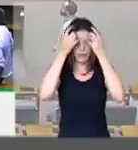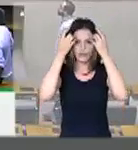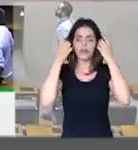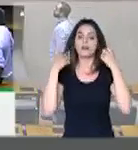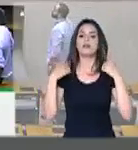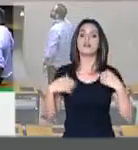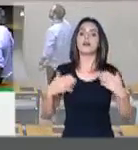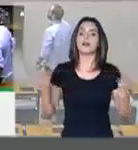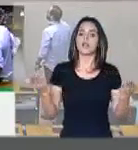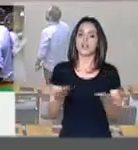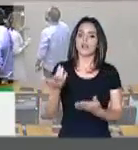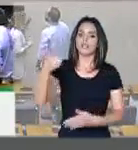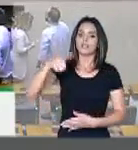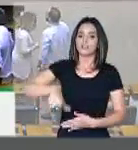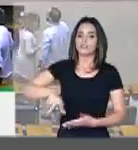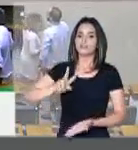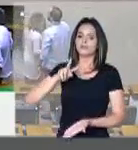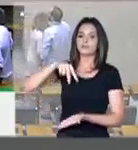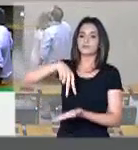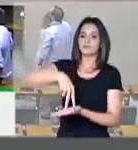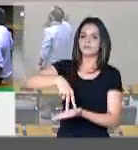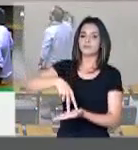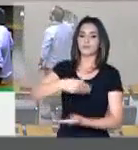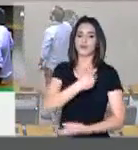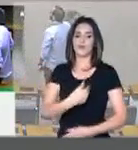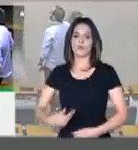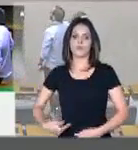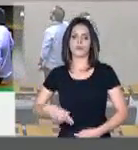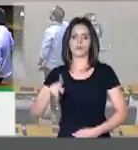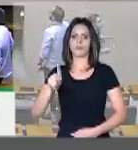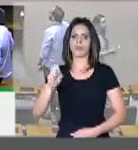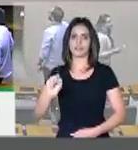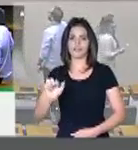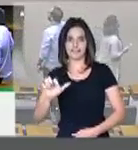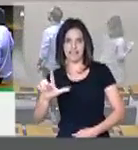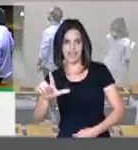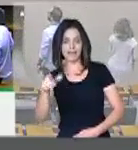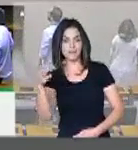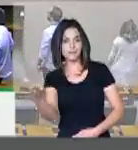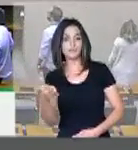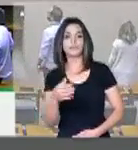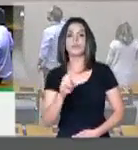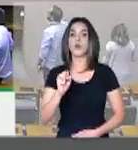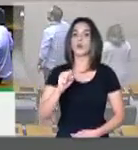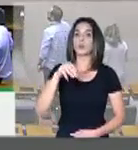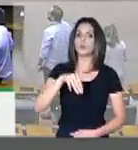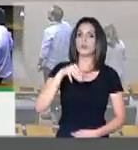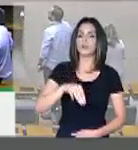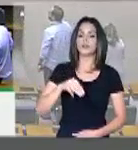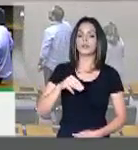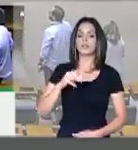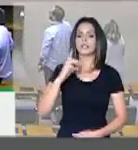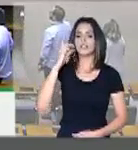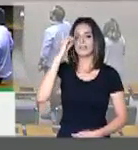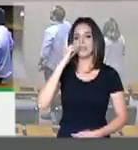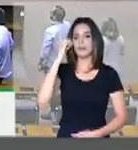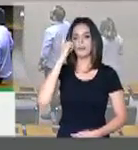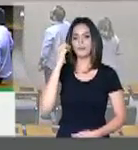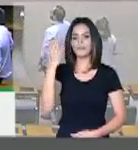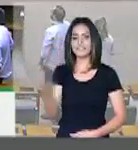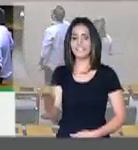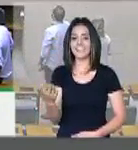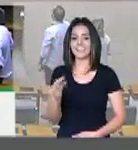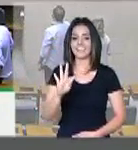agora mais uma vez a tribuna do governo psl passo a palavra oito minutos o deputado jorge há perdão